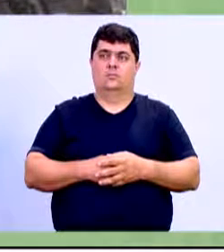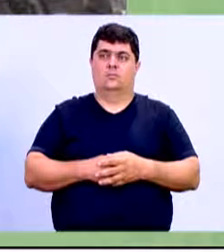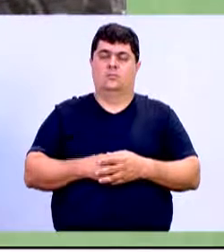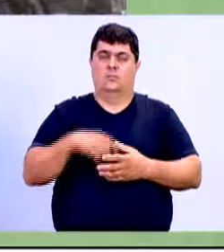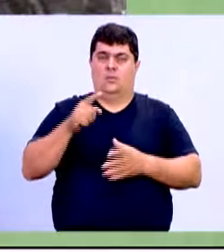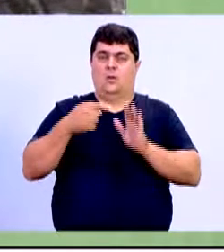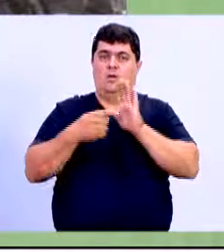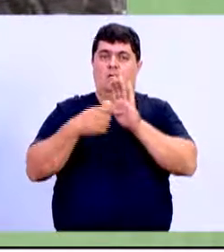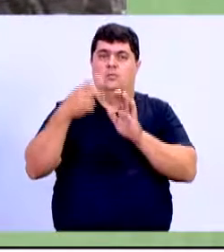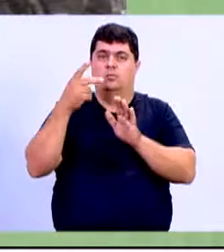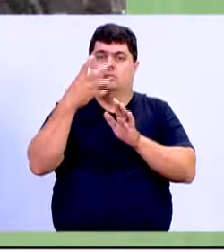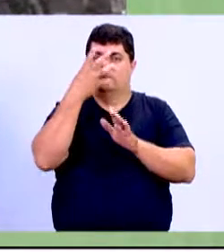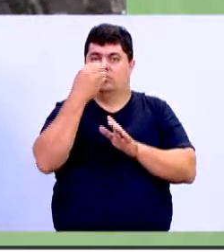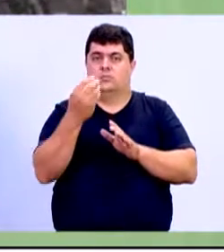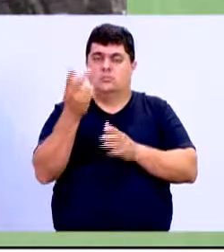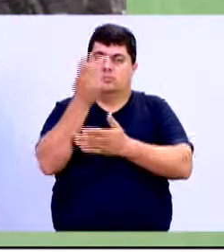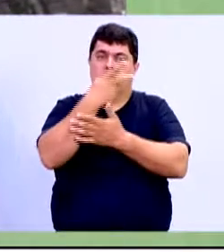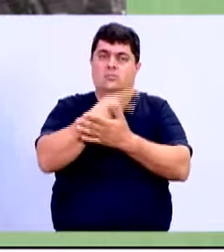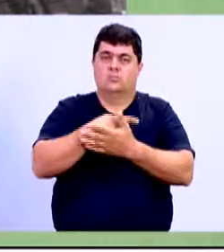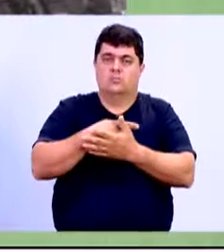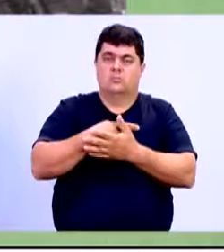Aqui eu trouxe